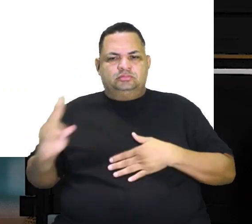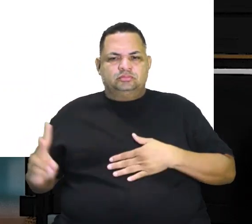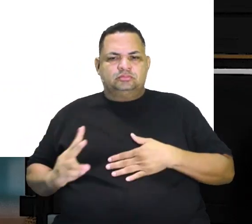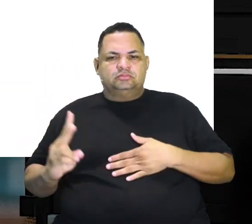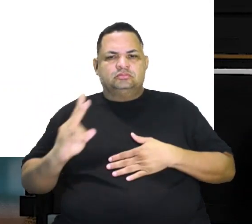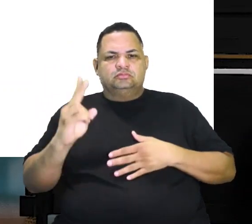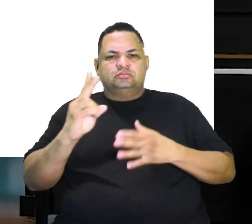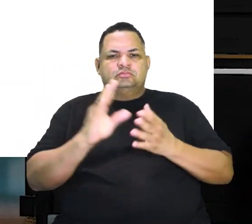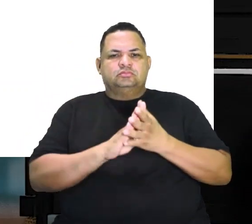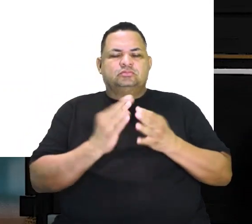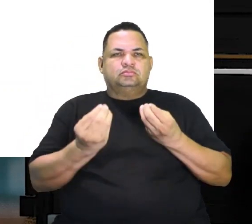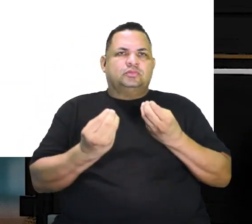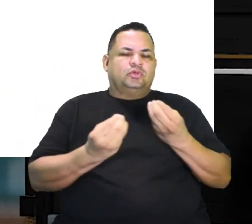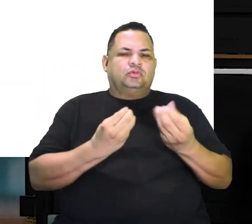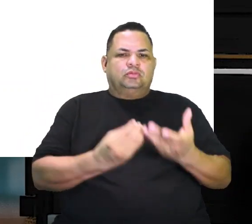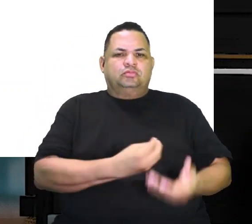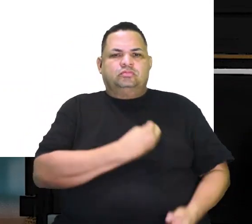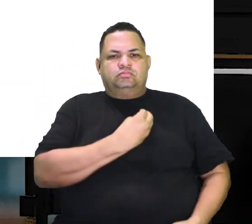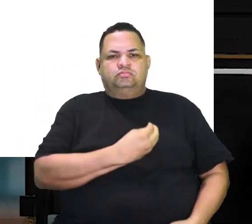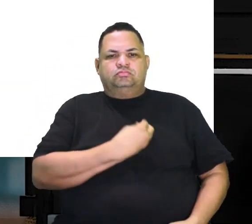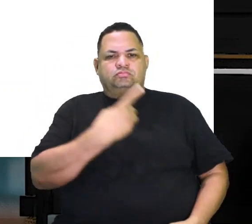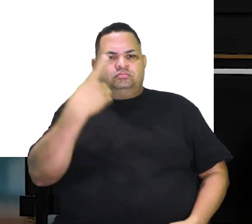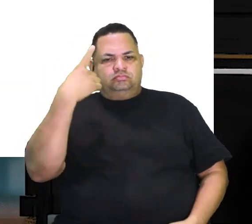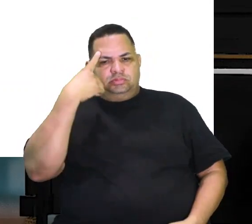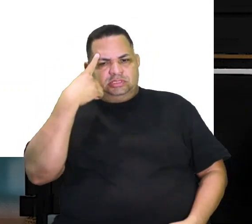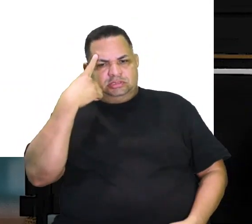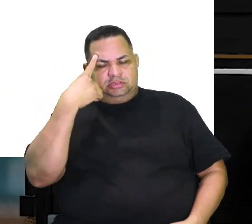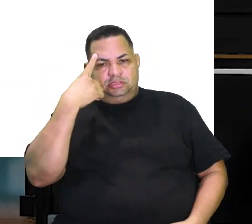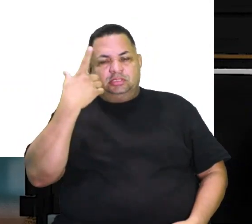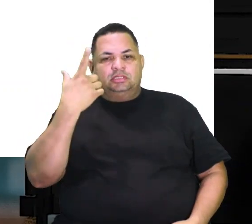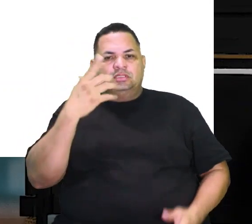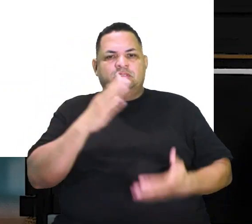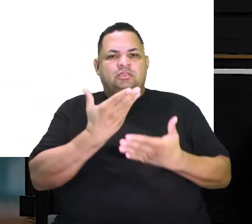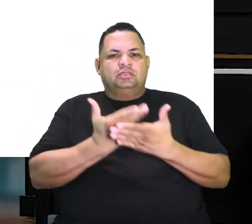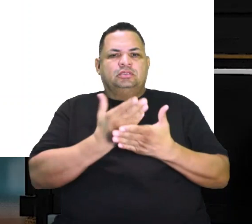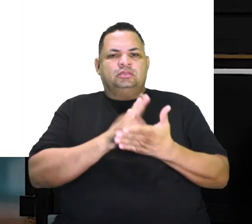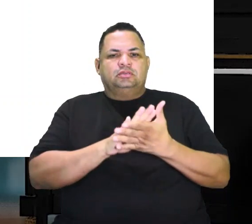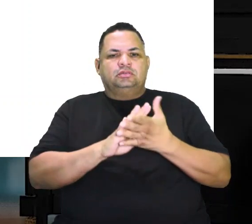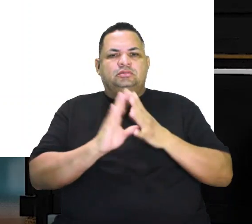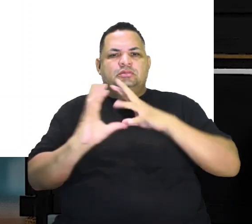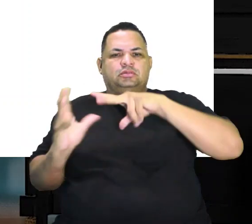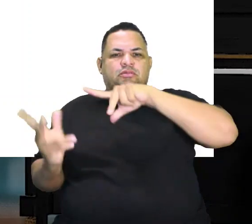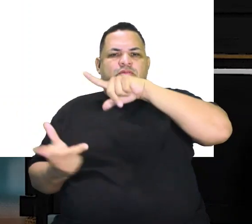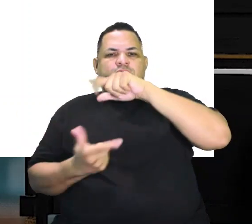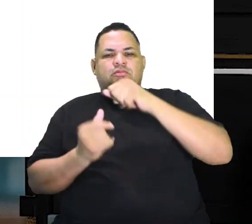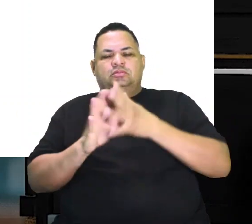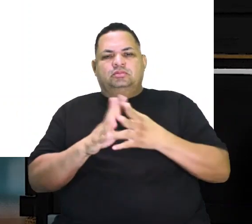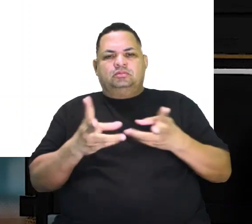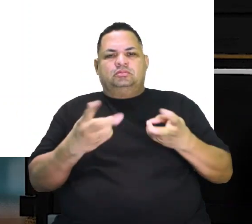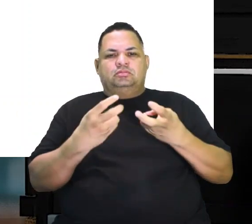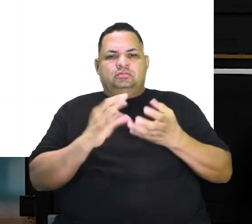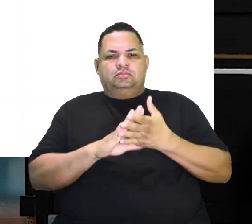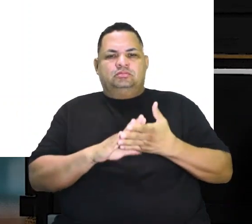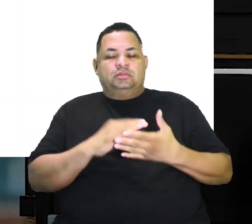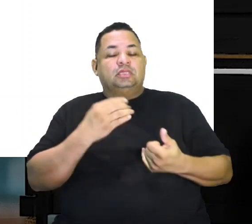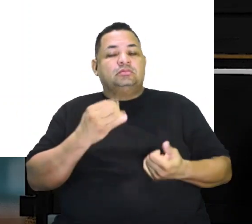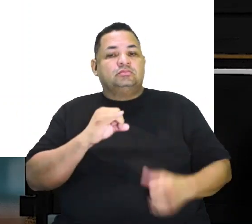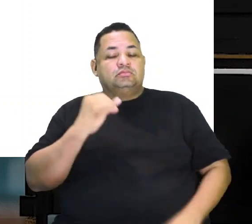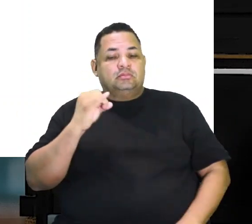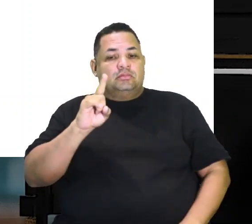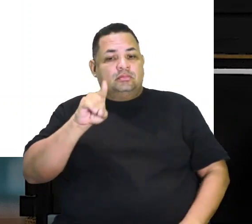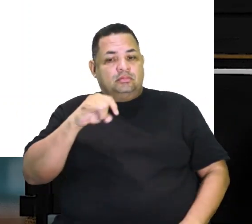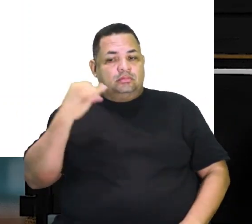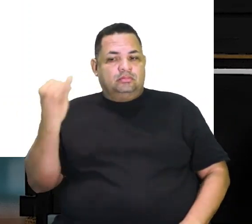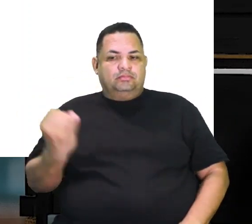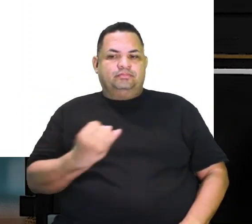né? Cada cultura, cada povo tem seu modo de vida, sua forma de interpretar o mundo,